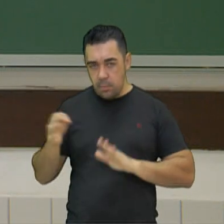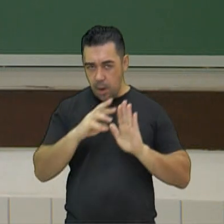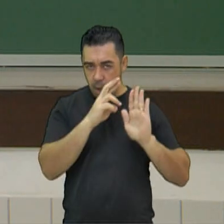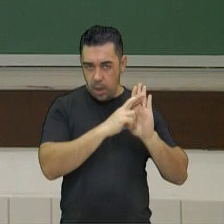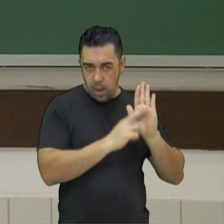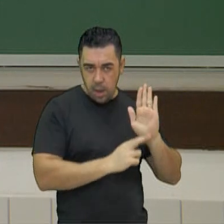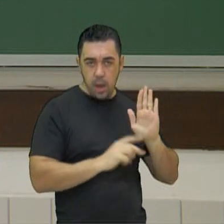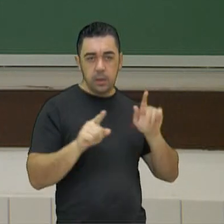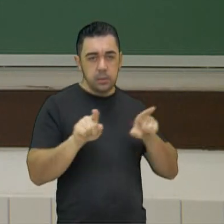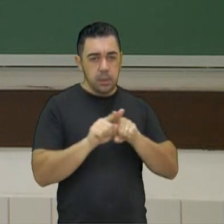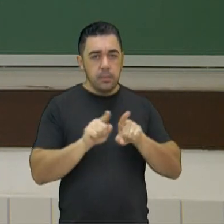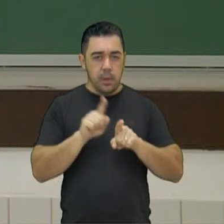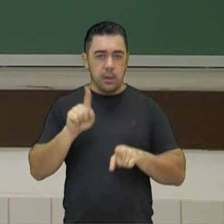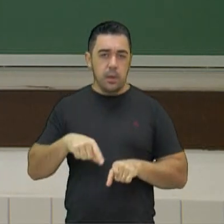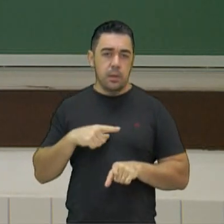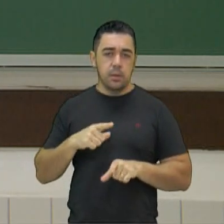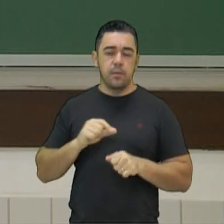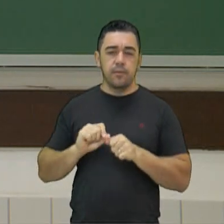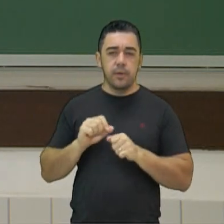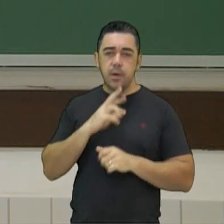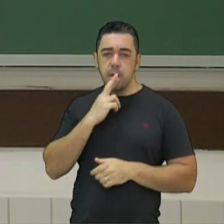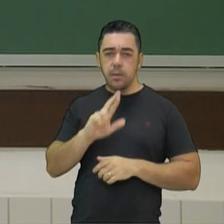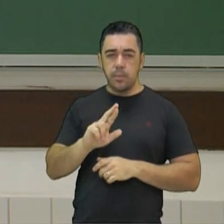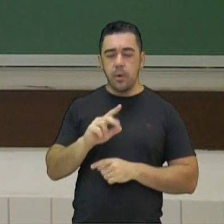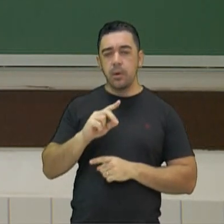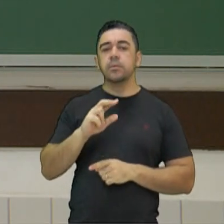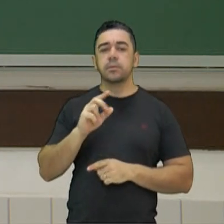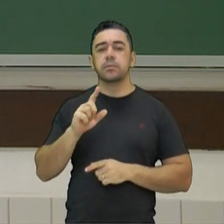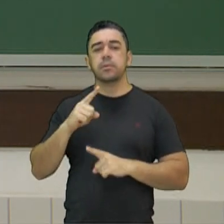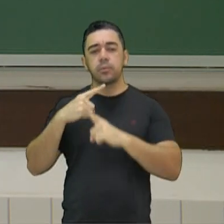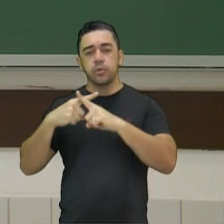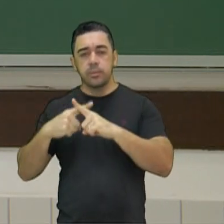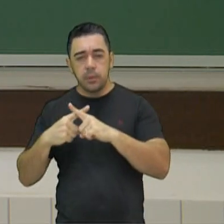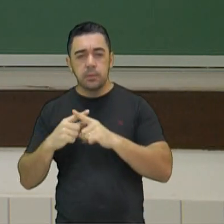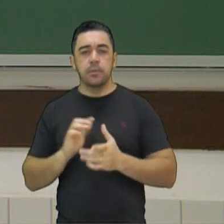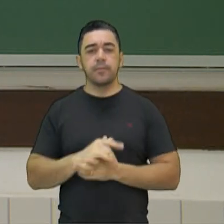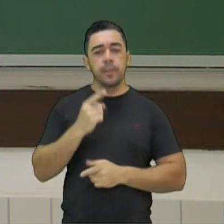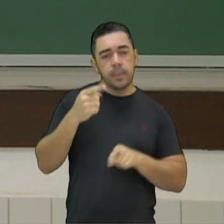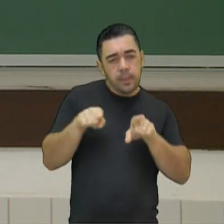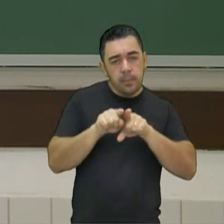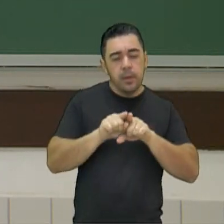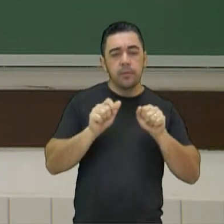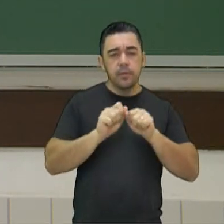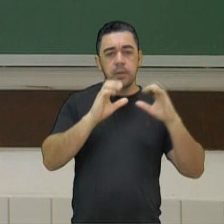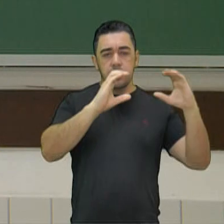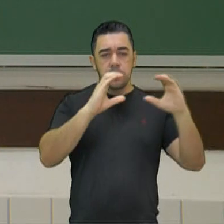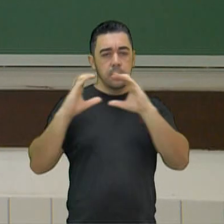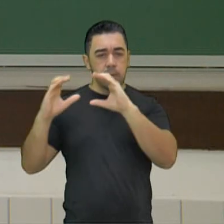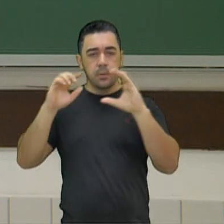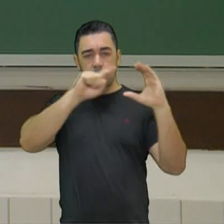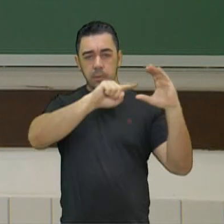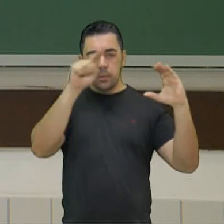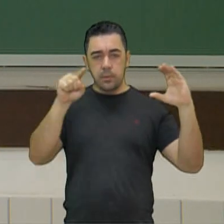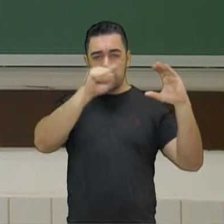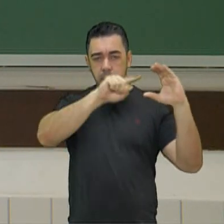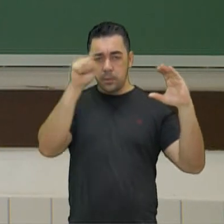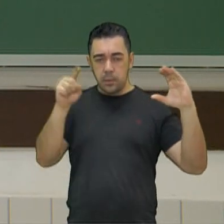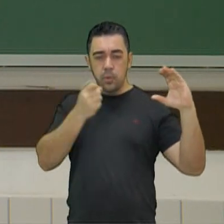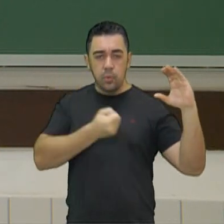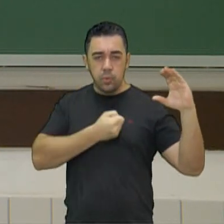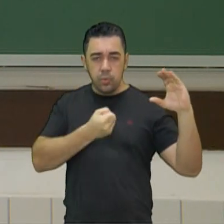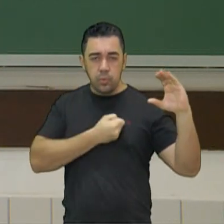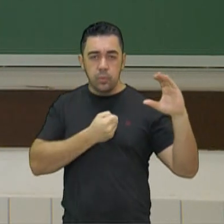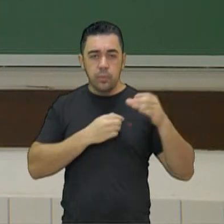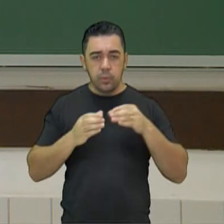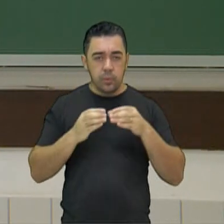de produtos notáveis, vimos também a propriedade distributiva, relembramos o conjugado de um número complexo